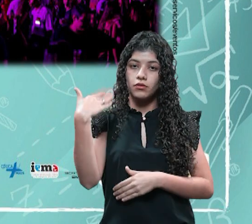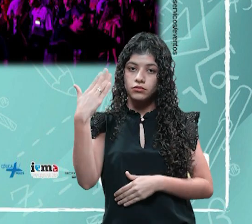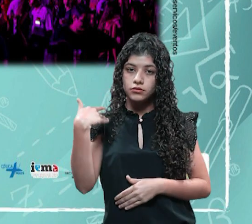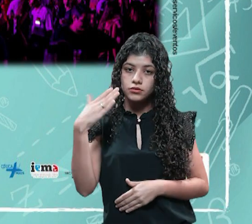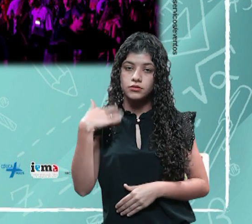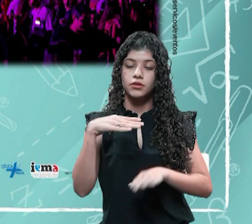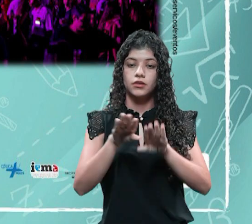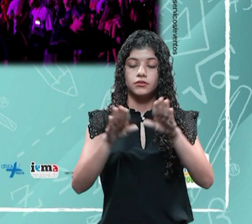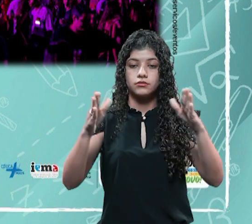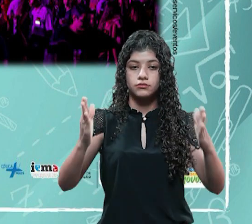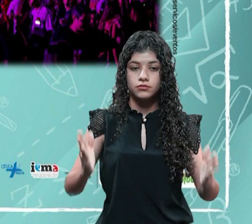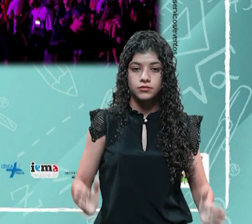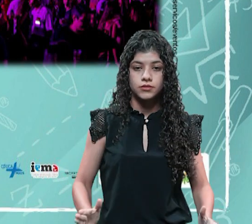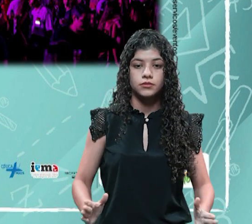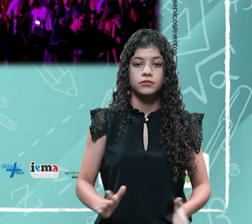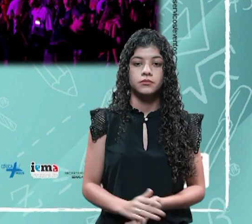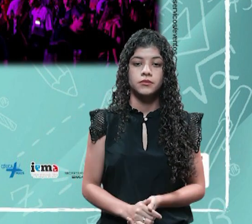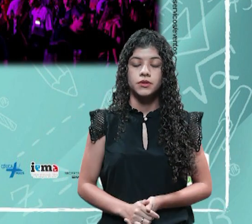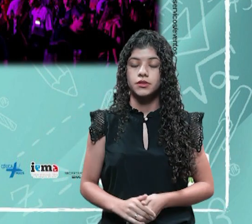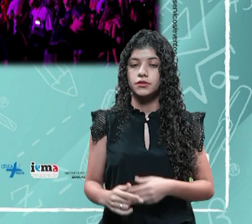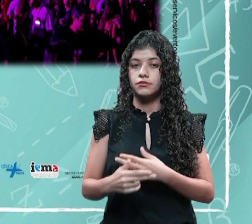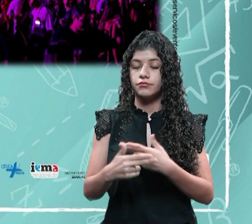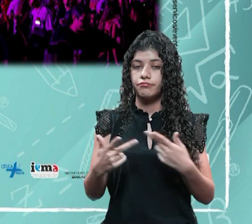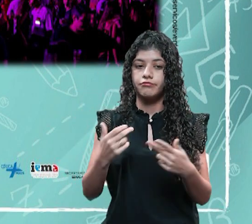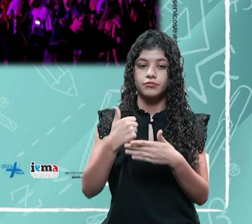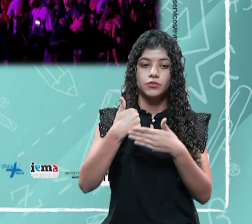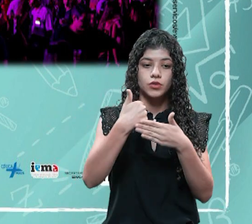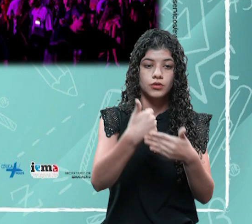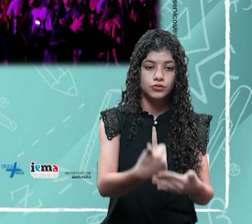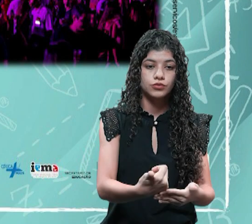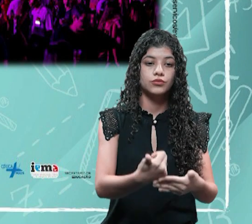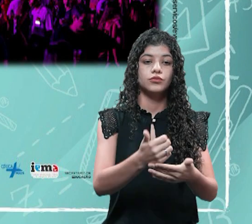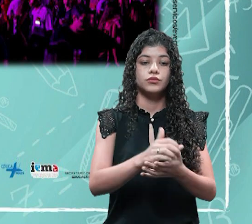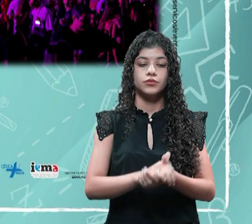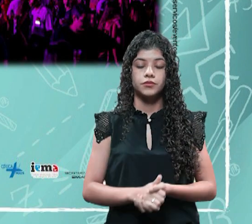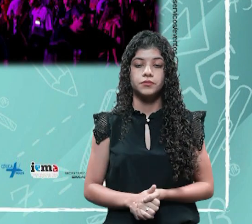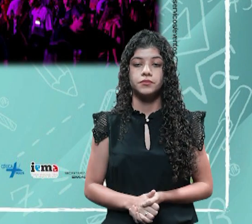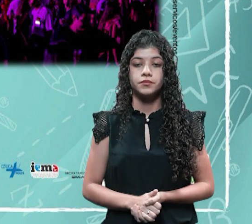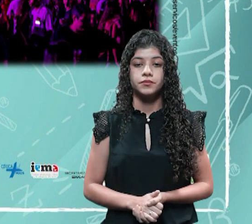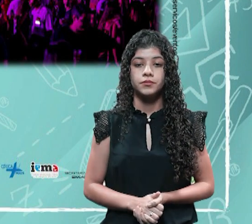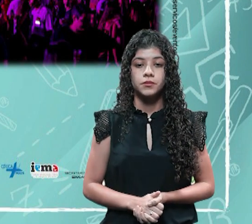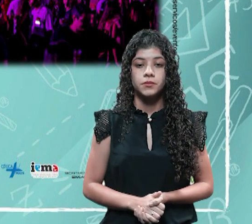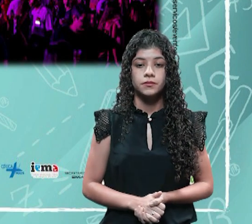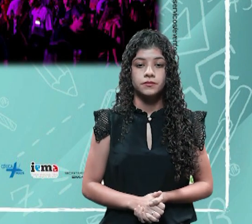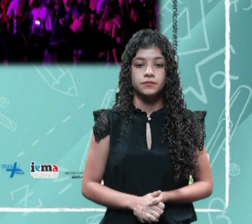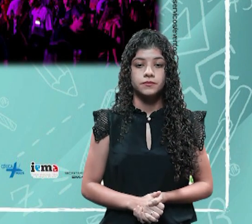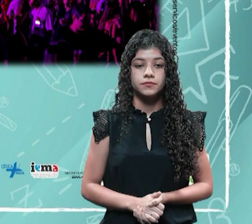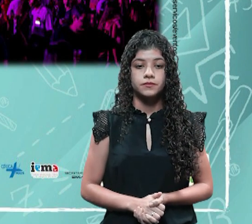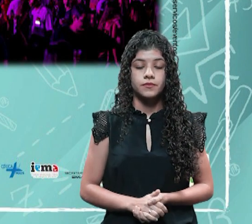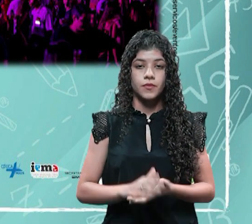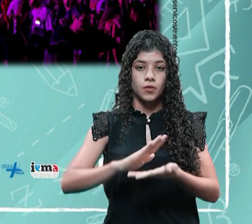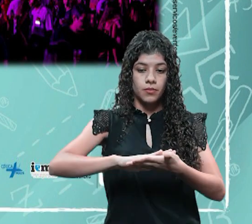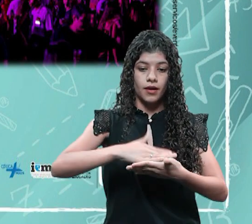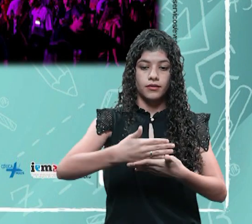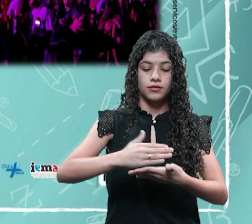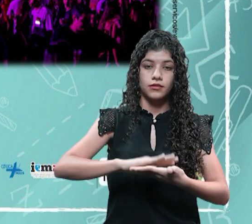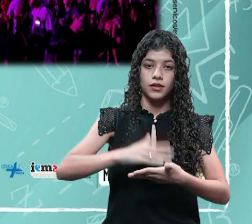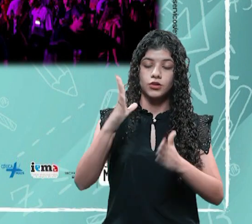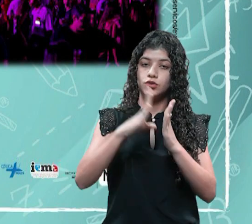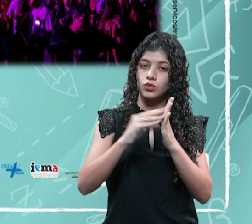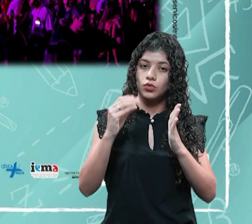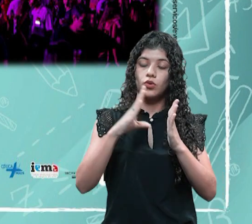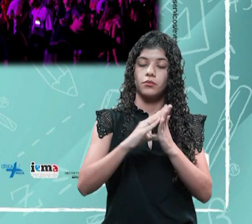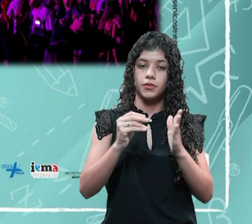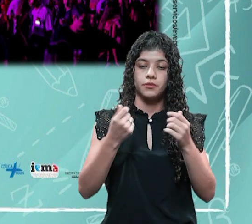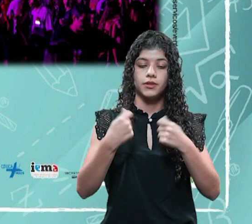Mesa diretora, mesas diversas de apoio, um pódio, uma tribuna. Máquina de xerox, né?